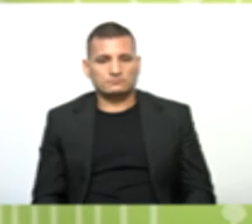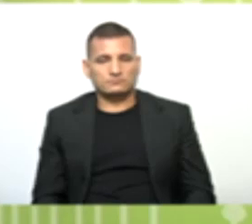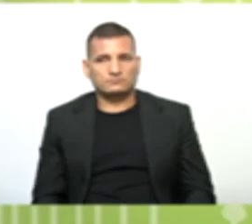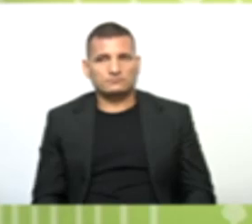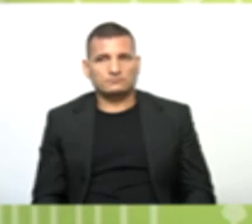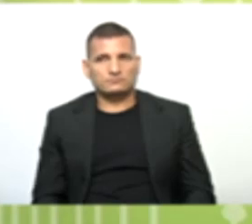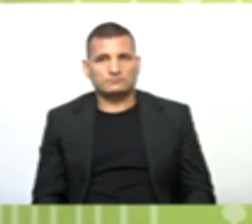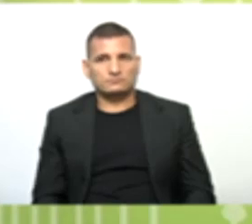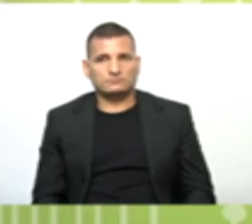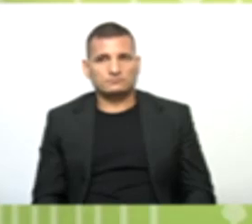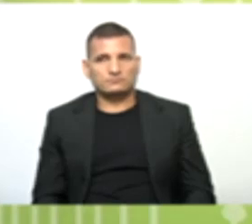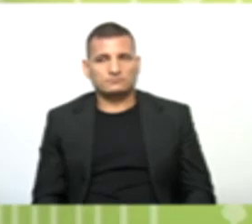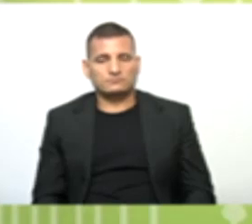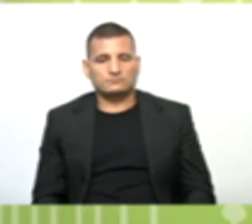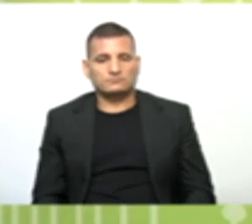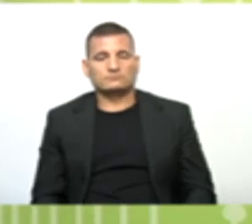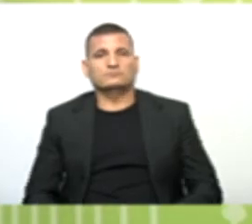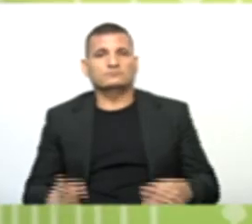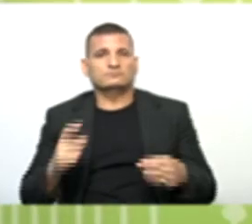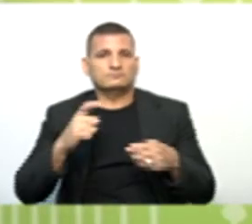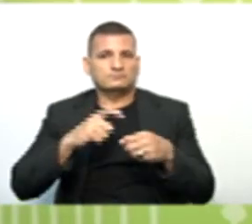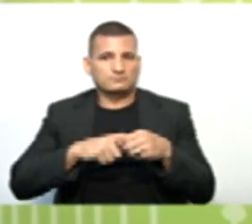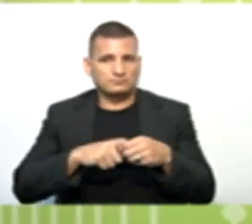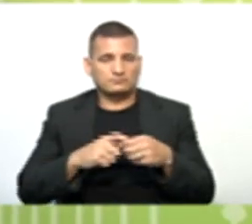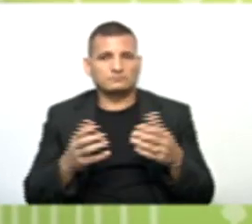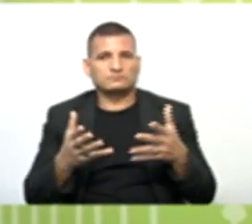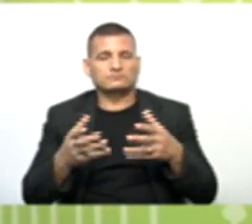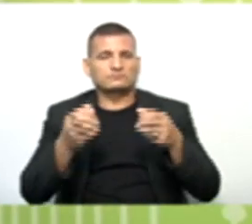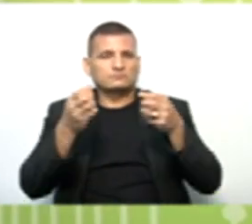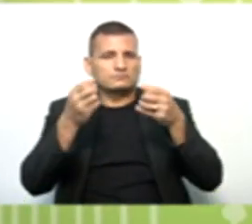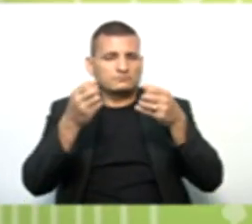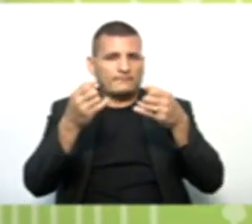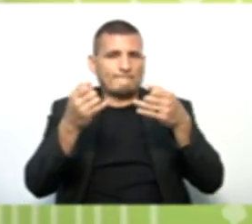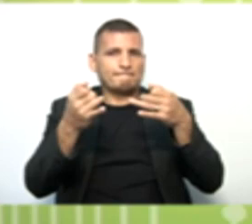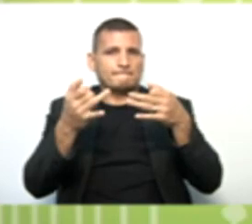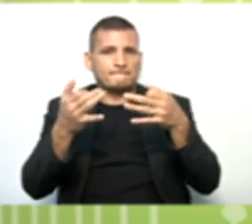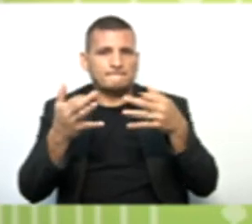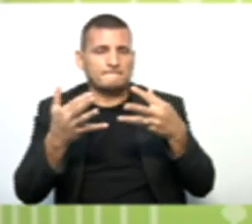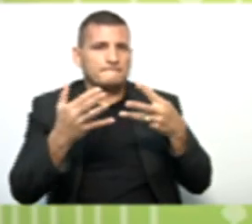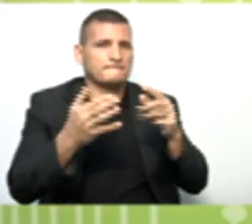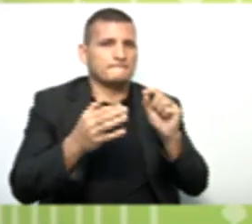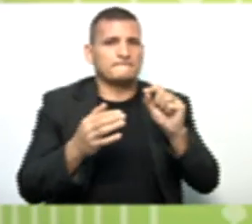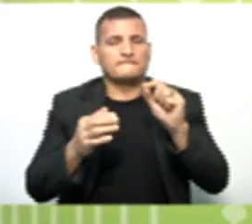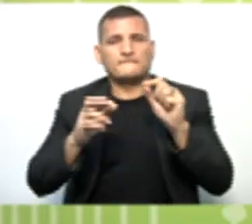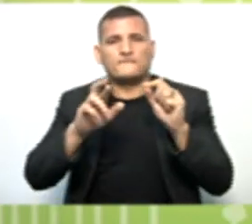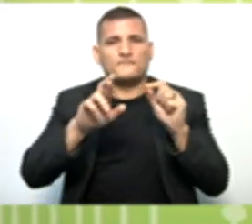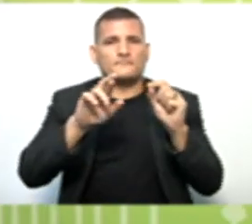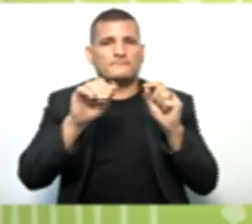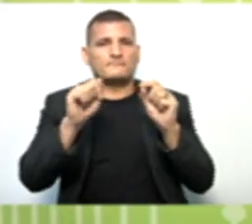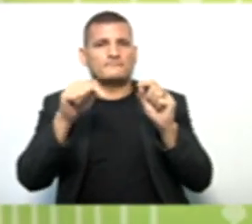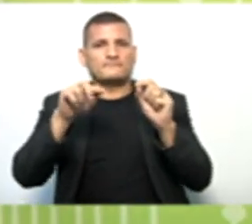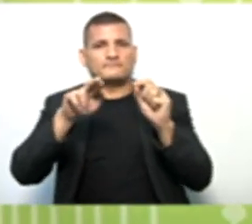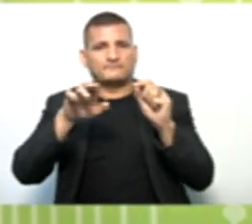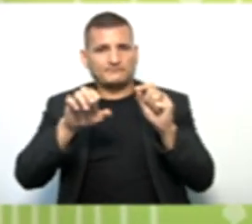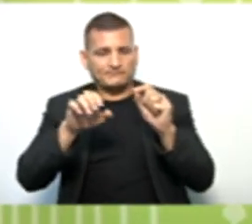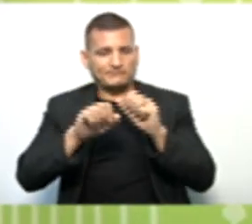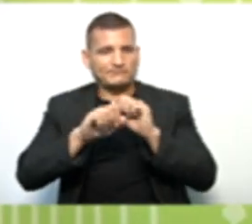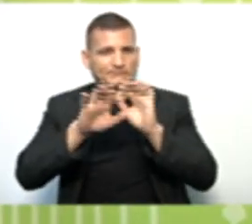Bom, de volta aqui, vamos explicar um pouquinho mais sobre o comando range para ficar